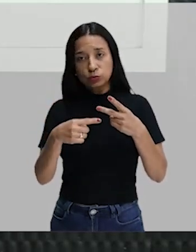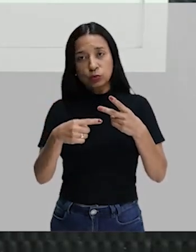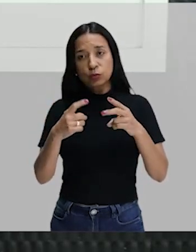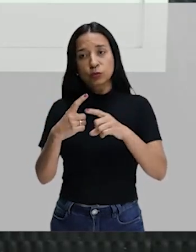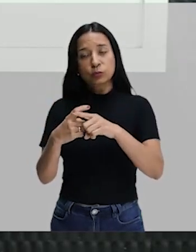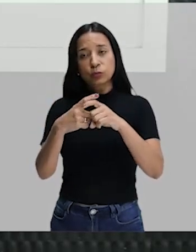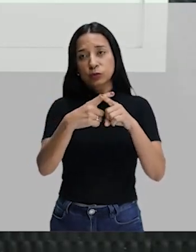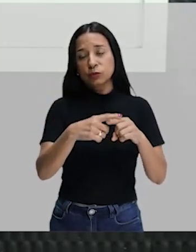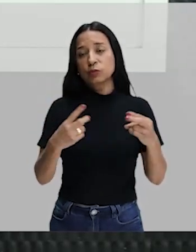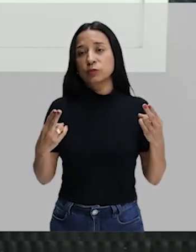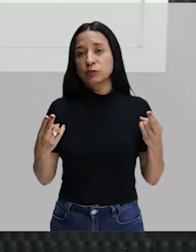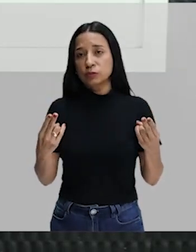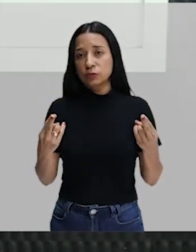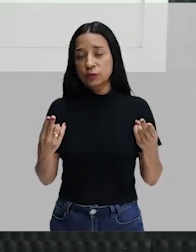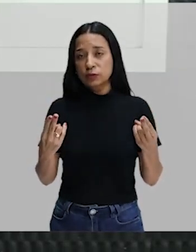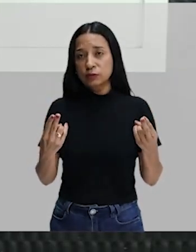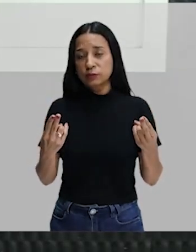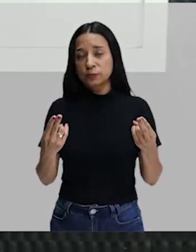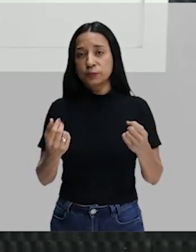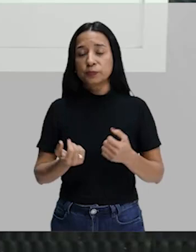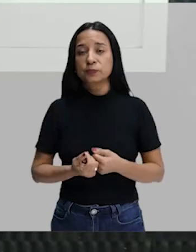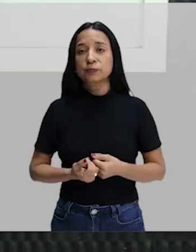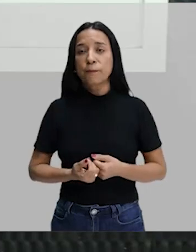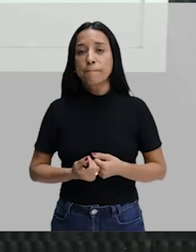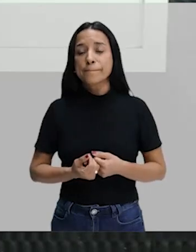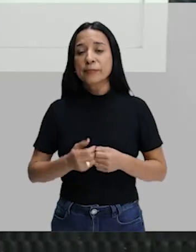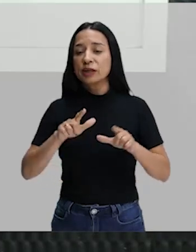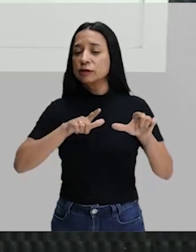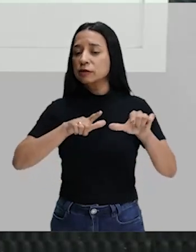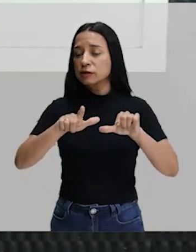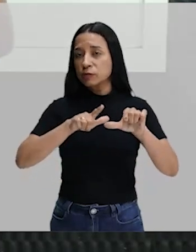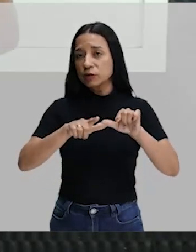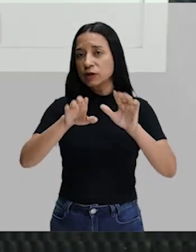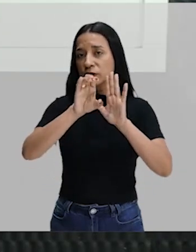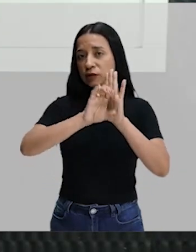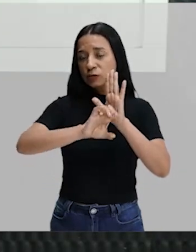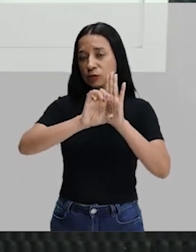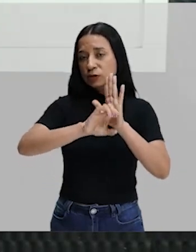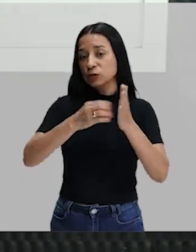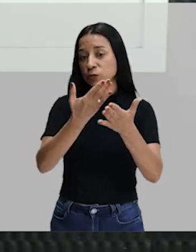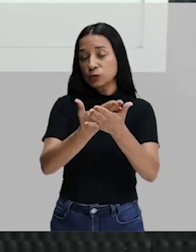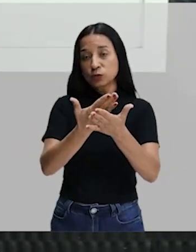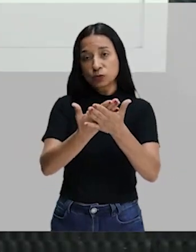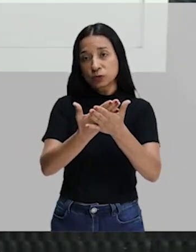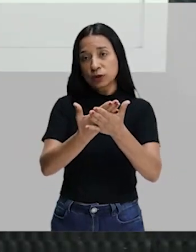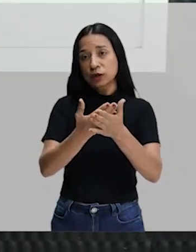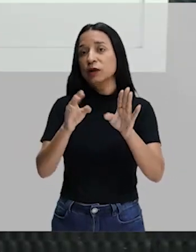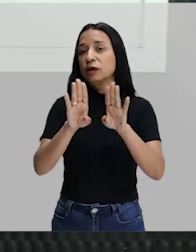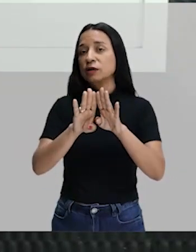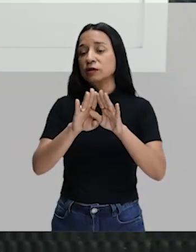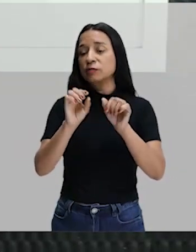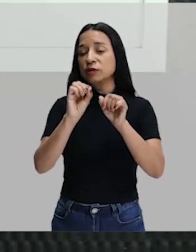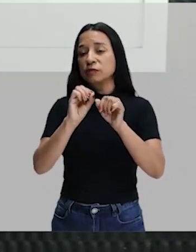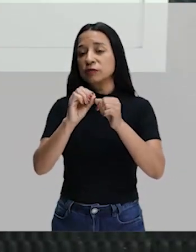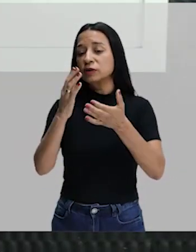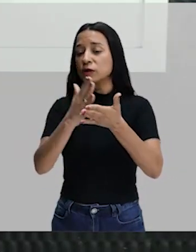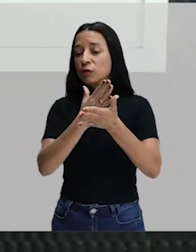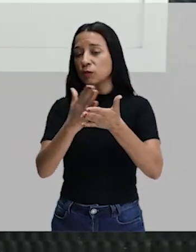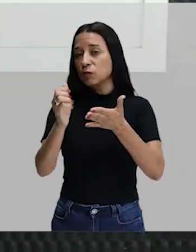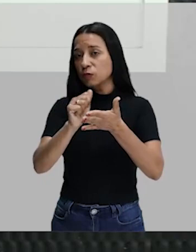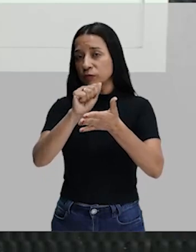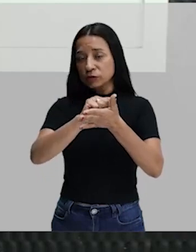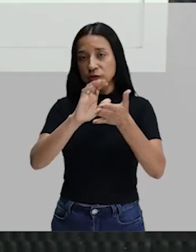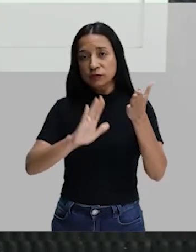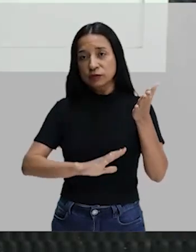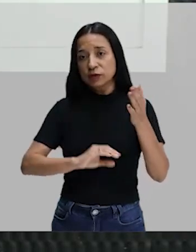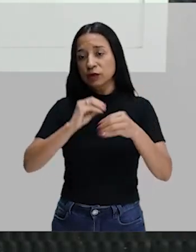sejam idênticos? Tá? Então a gente vai trabalhar esse conceito, né, e resolver algumas questões envolvendo essa ideia.